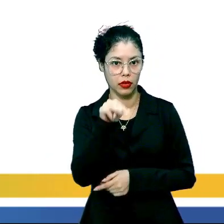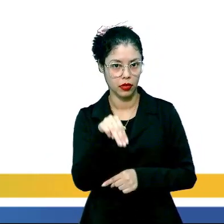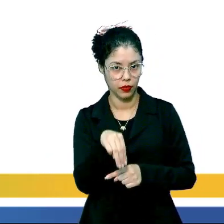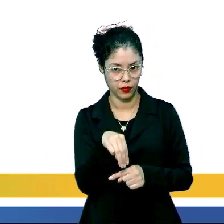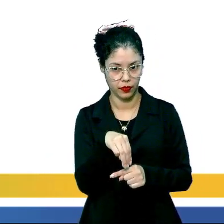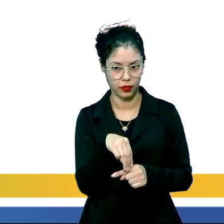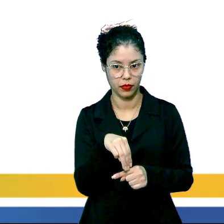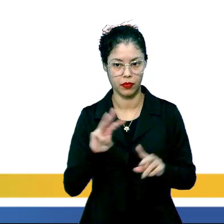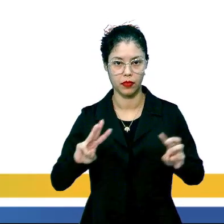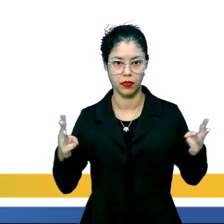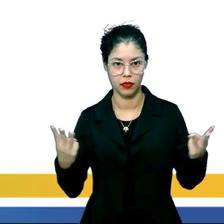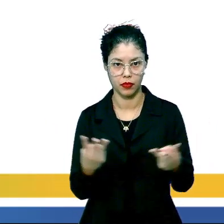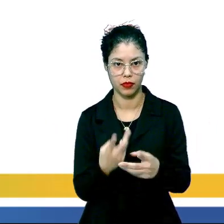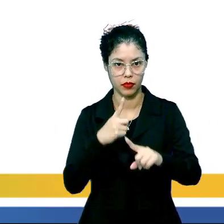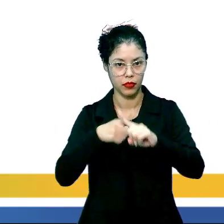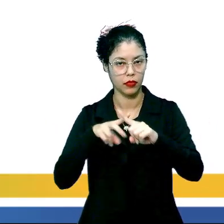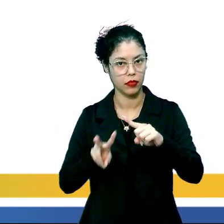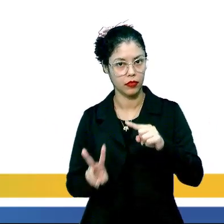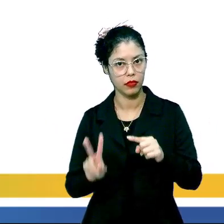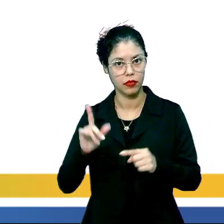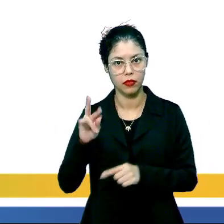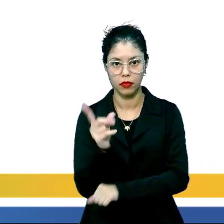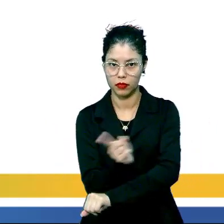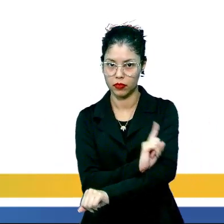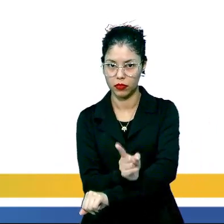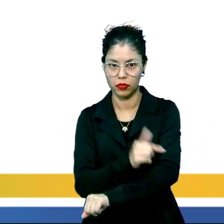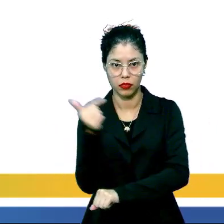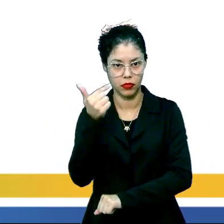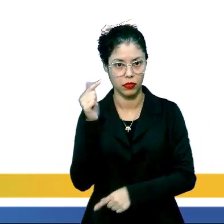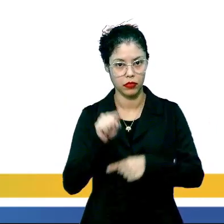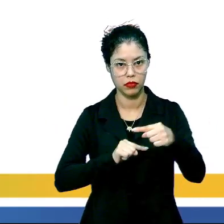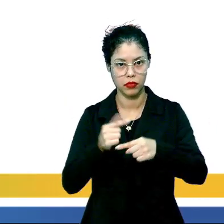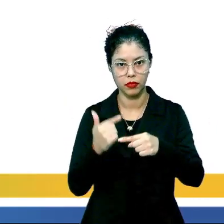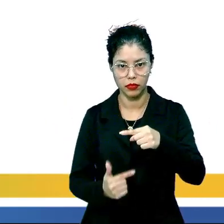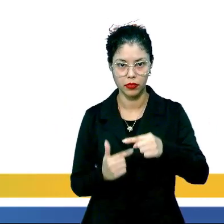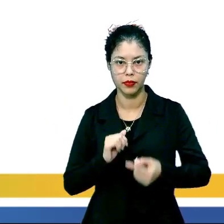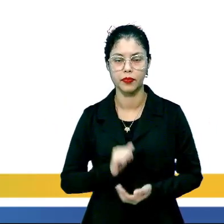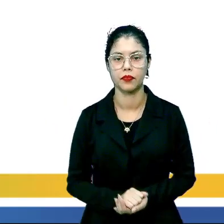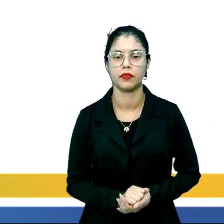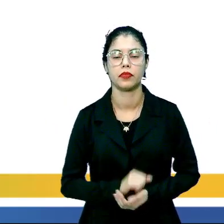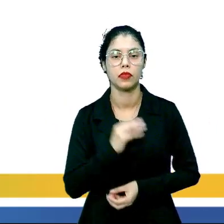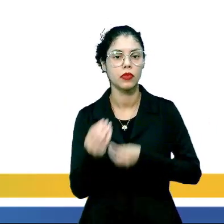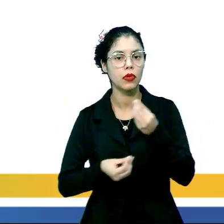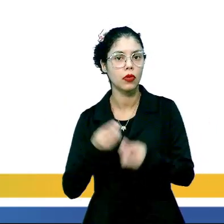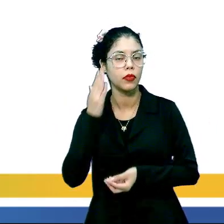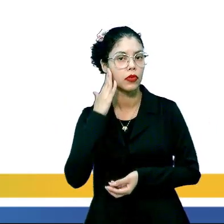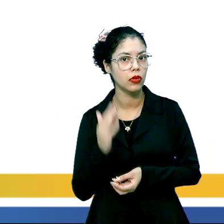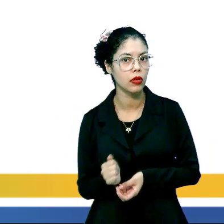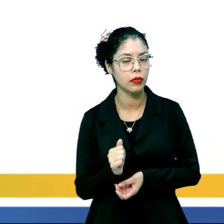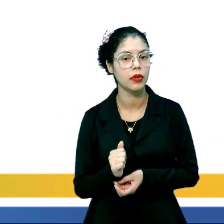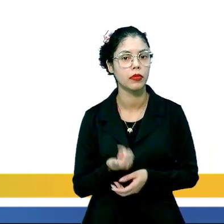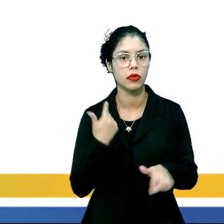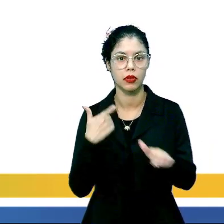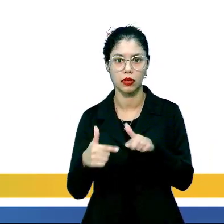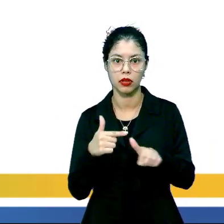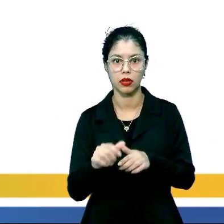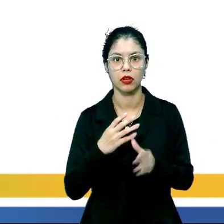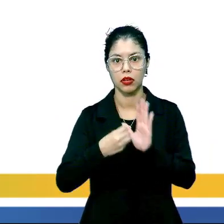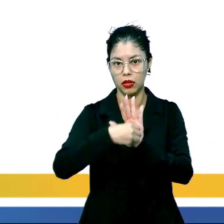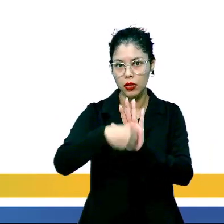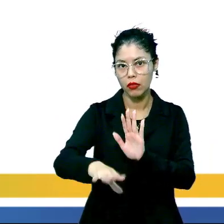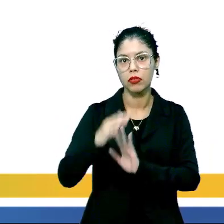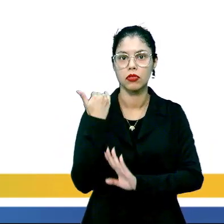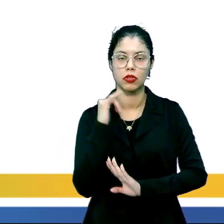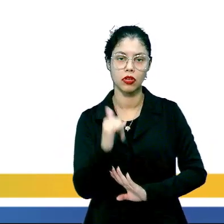massa vezes a velocidade ao quadrado dividido para 2. Como nós sabemos que o trabalho é transferência